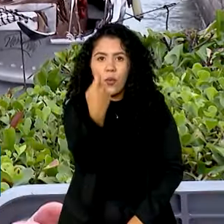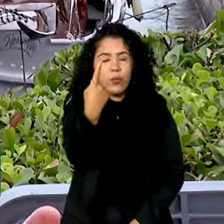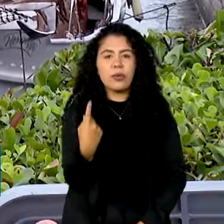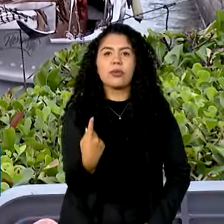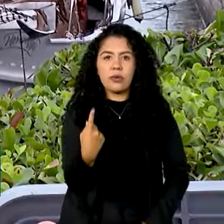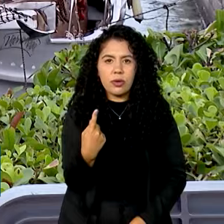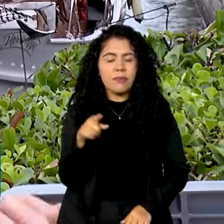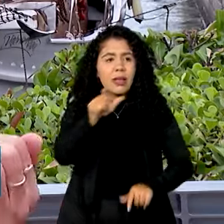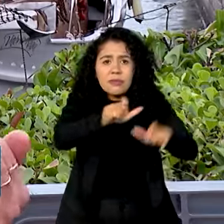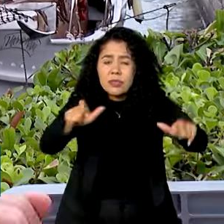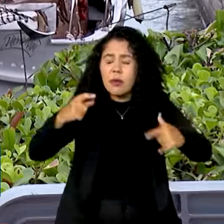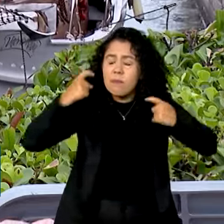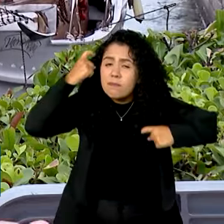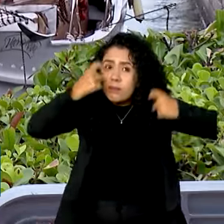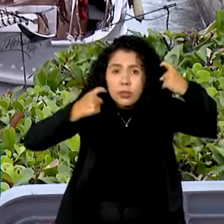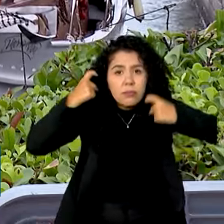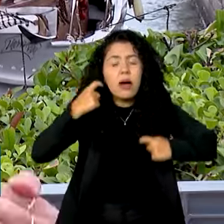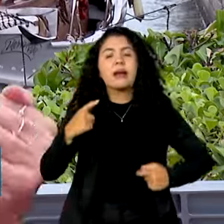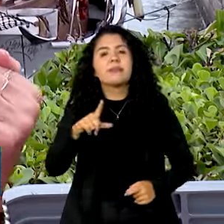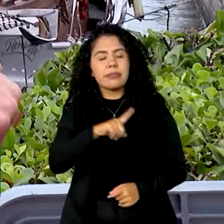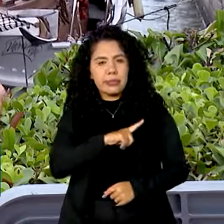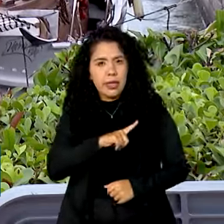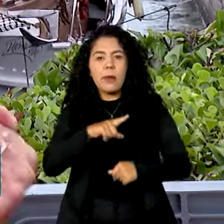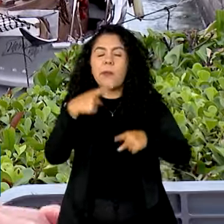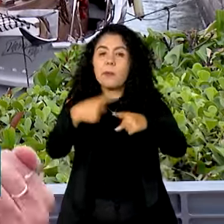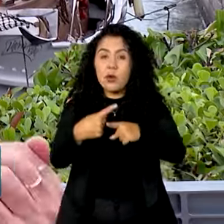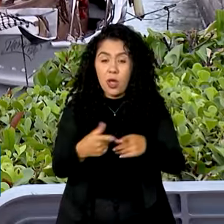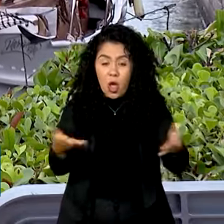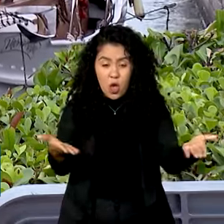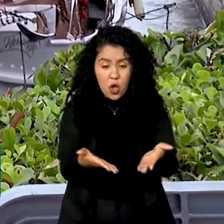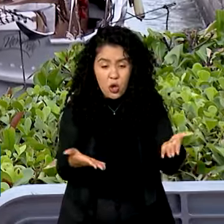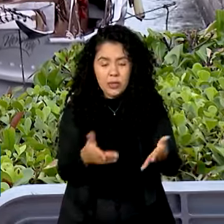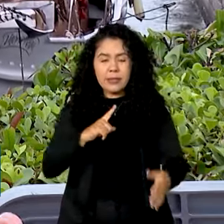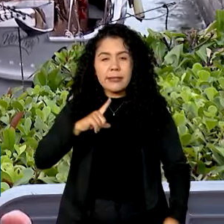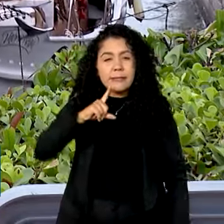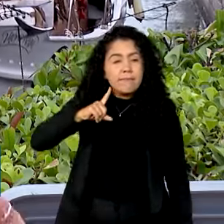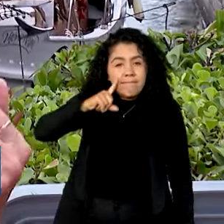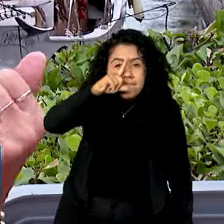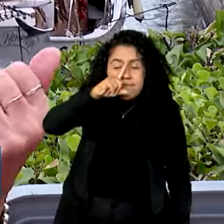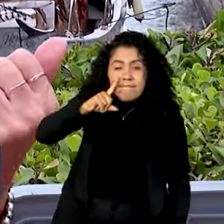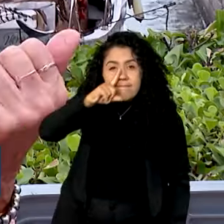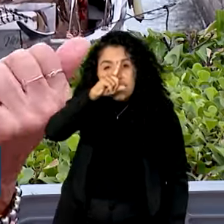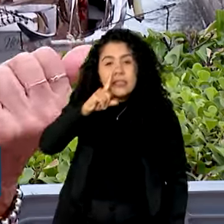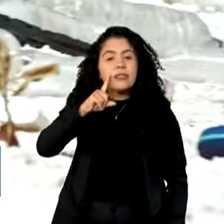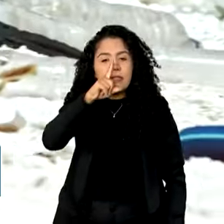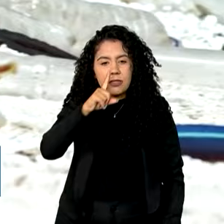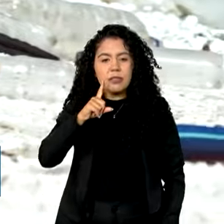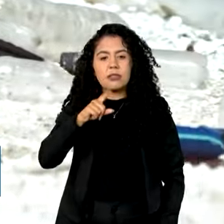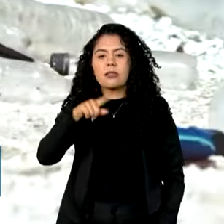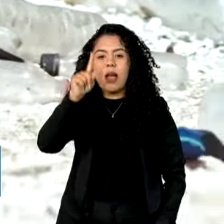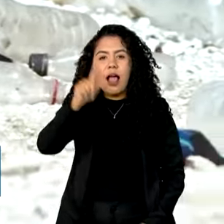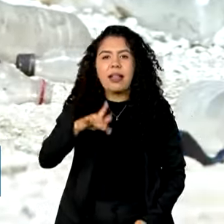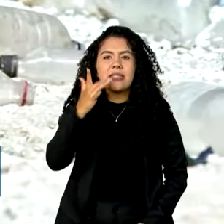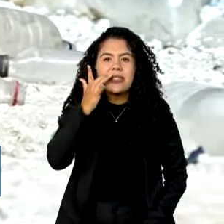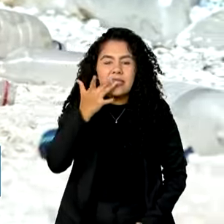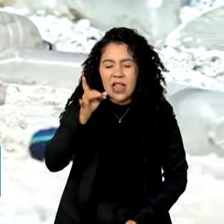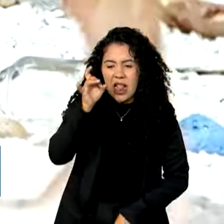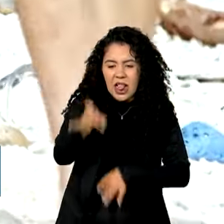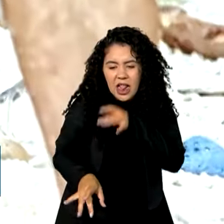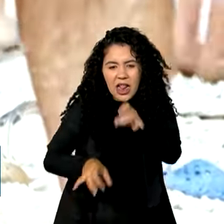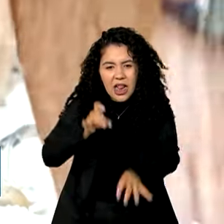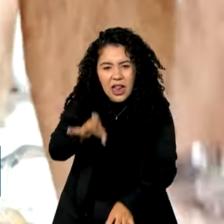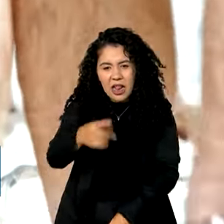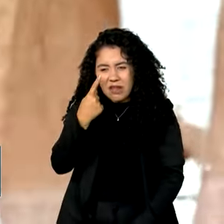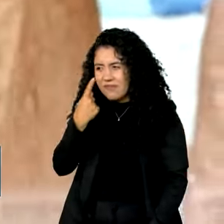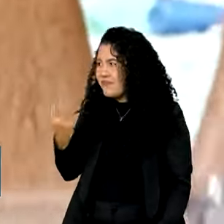muito preocupadas, porque hoje a maior ameaça que nós temos são os plásticos nos oceanos